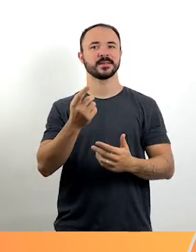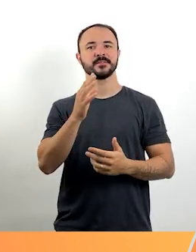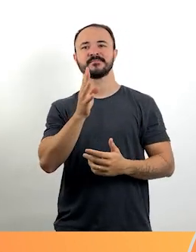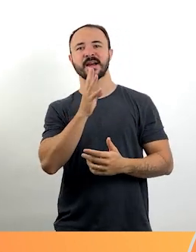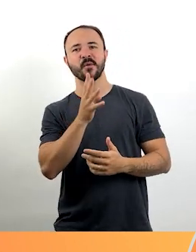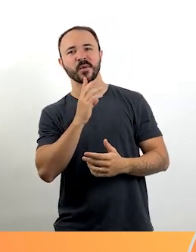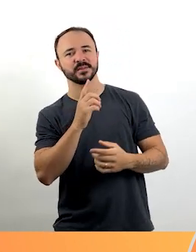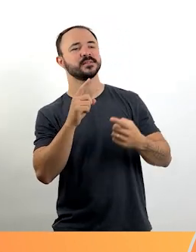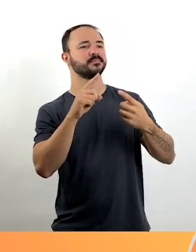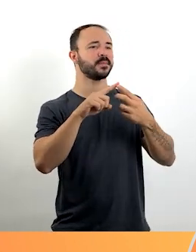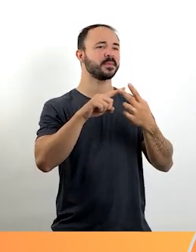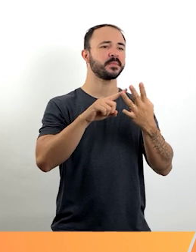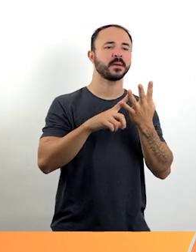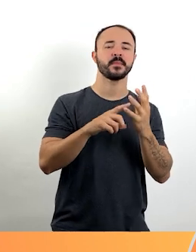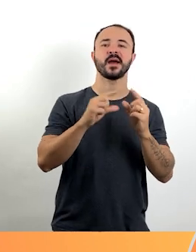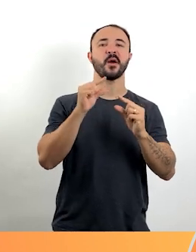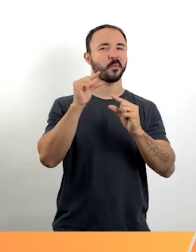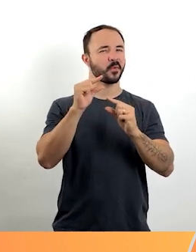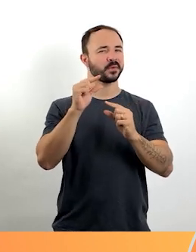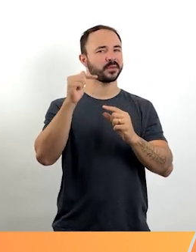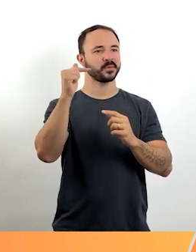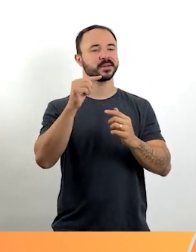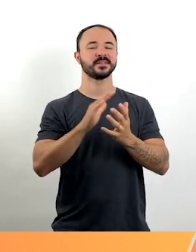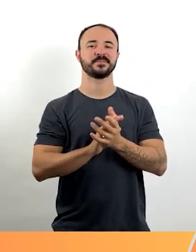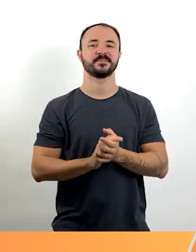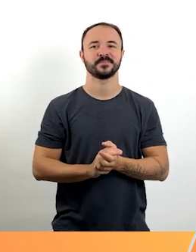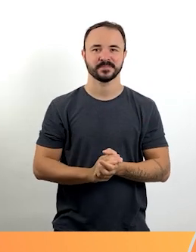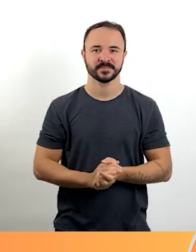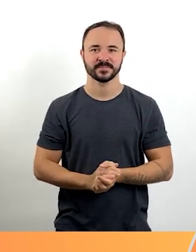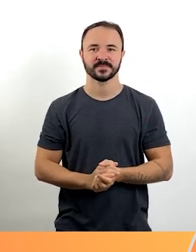comigo, vamos conhecer um pouquinho a respeito do badminton.